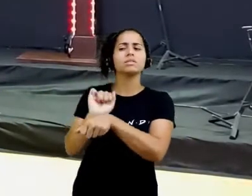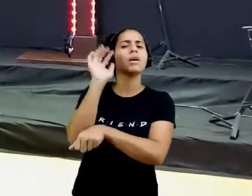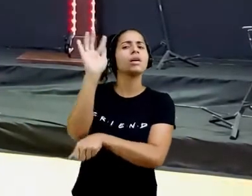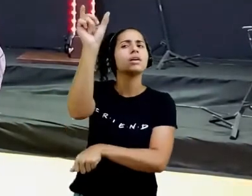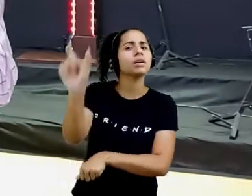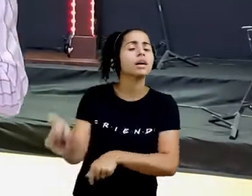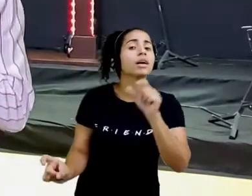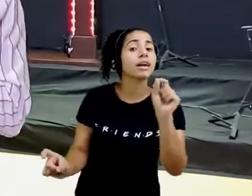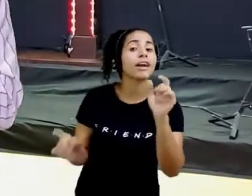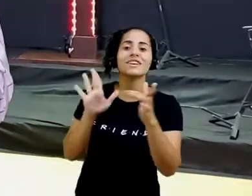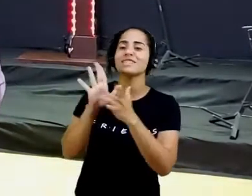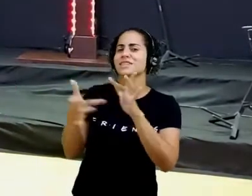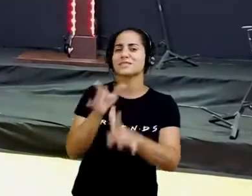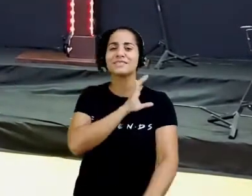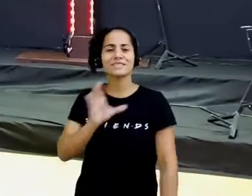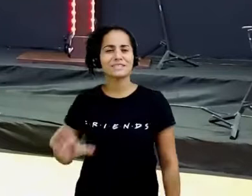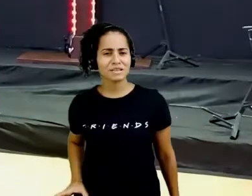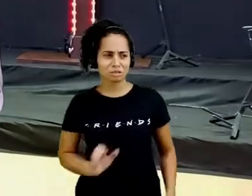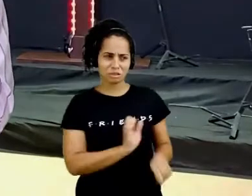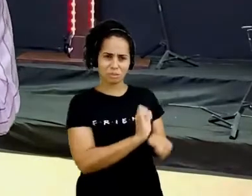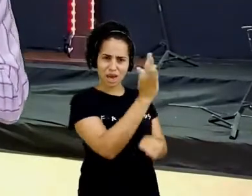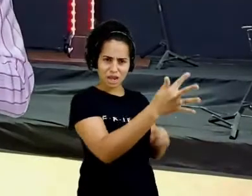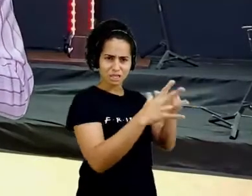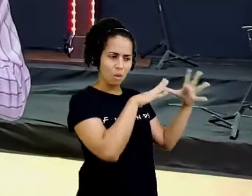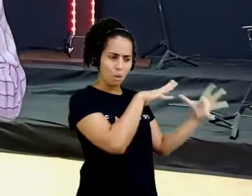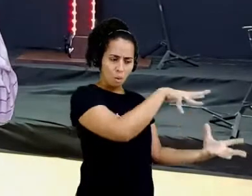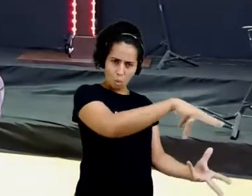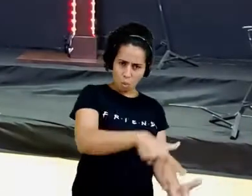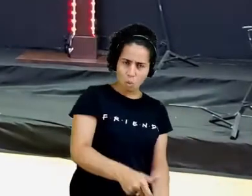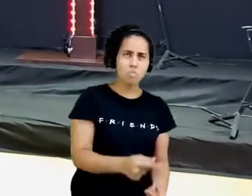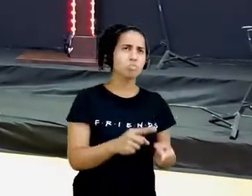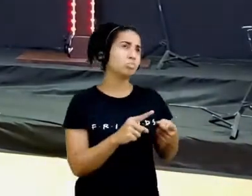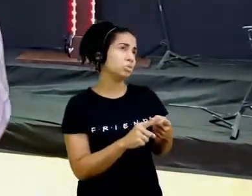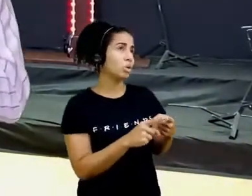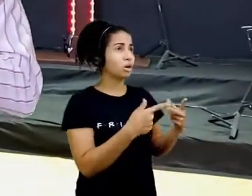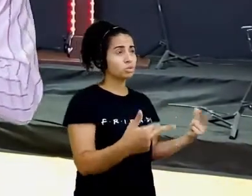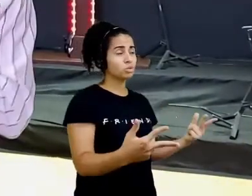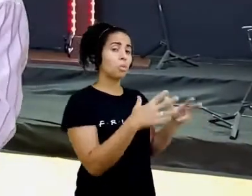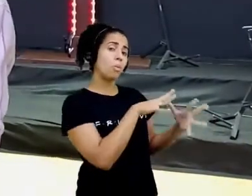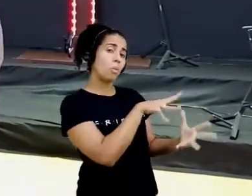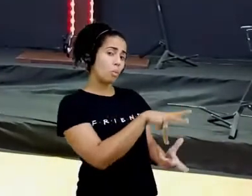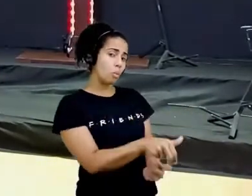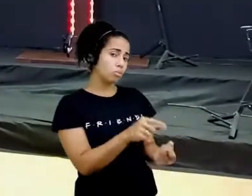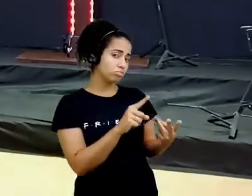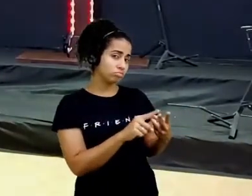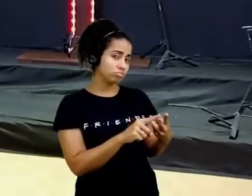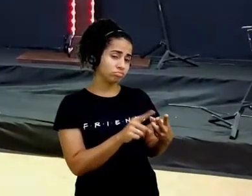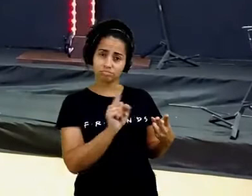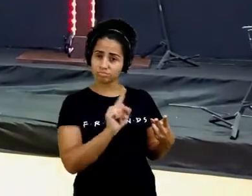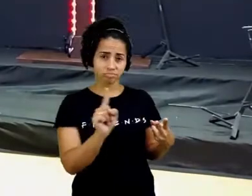Jesus. Não são os acontecimentos deste mundo, não são os acontecimentos presentes, não são